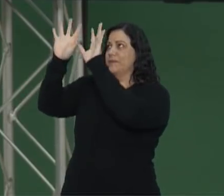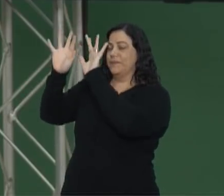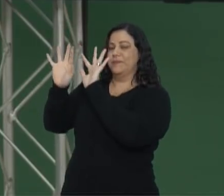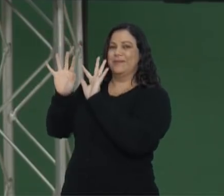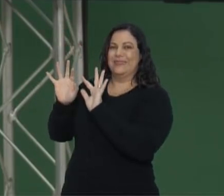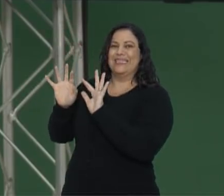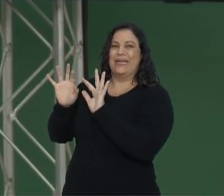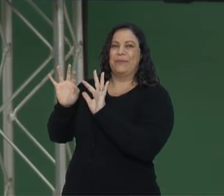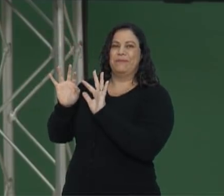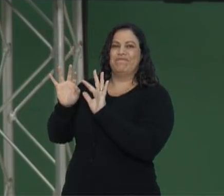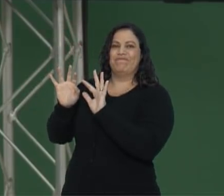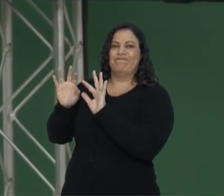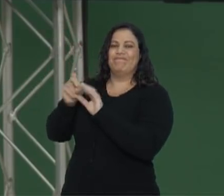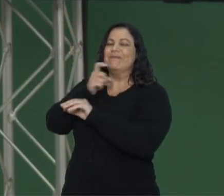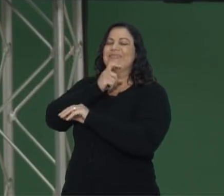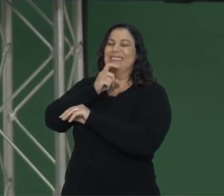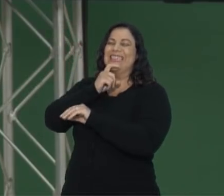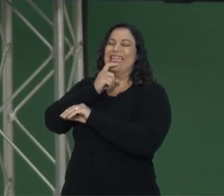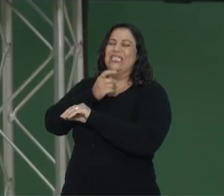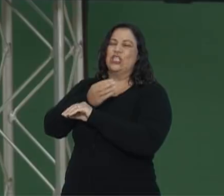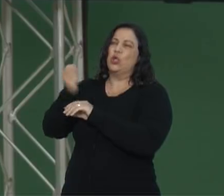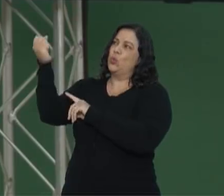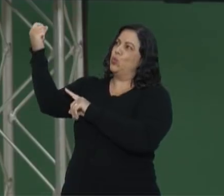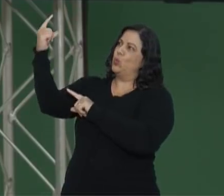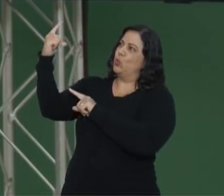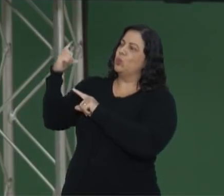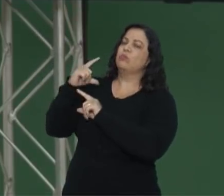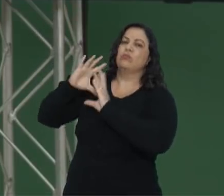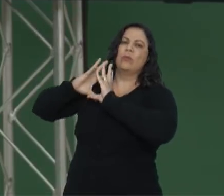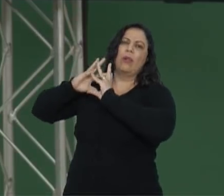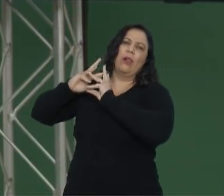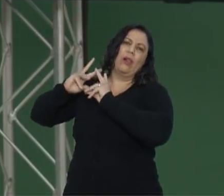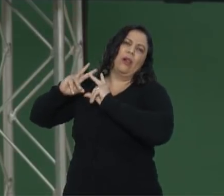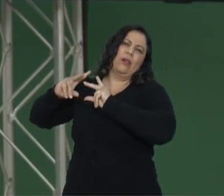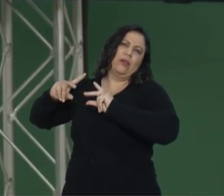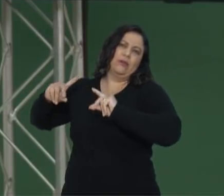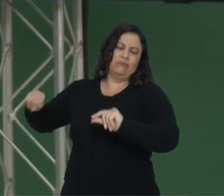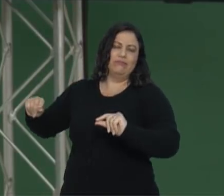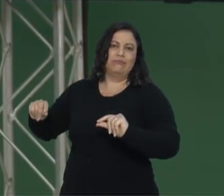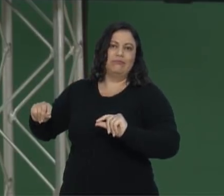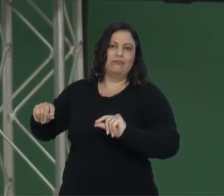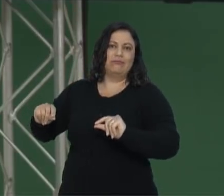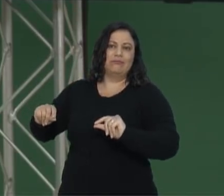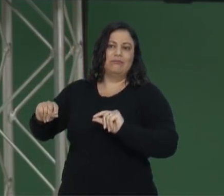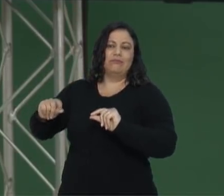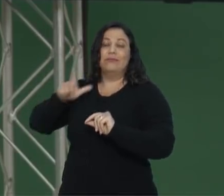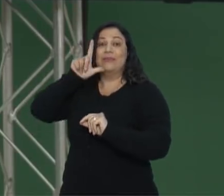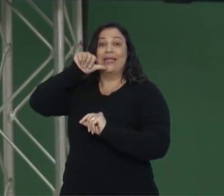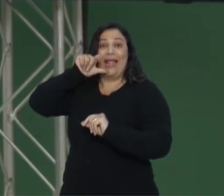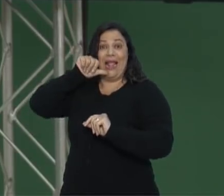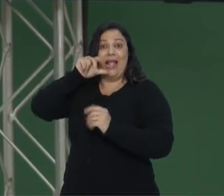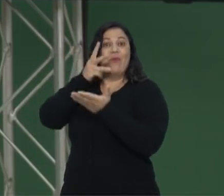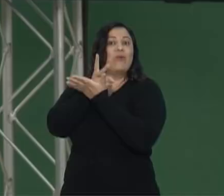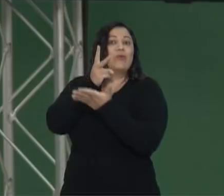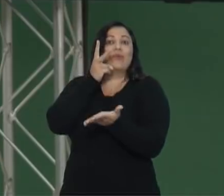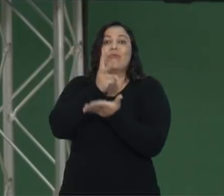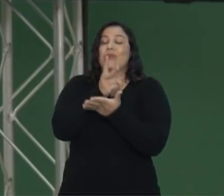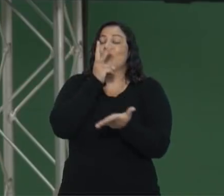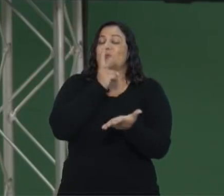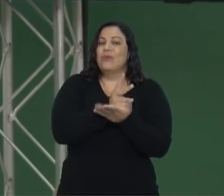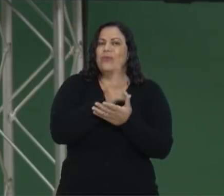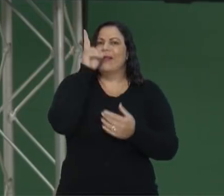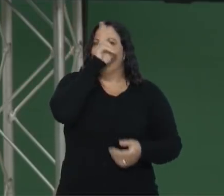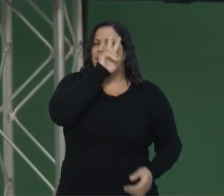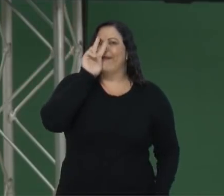agora derreteu por causa da luz do sol, do calor do sol. Virou líquido, mas ainda é água. Lembra